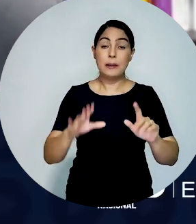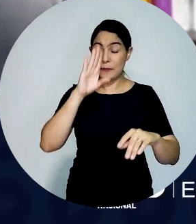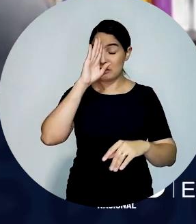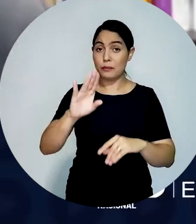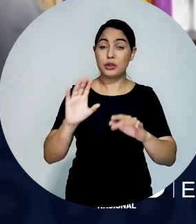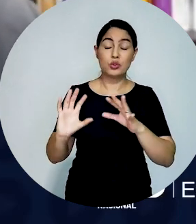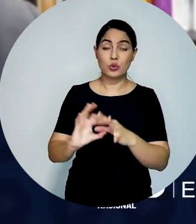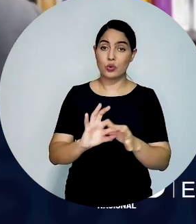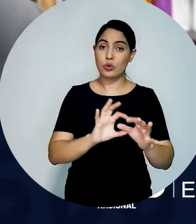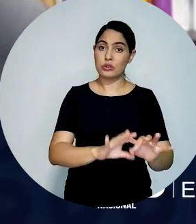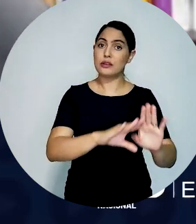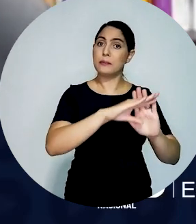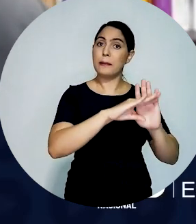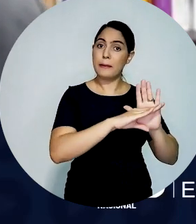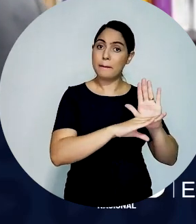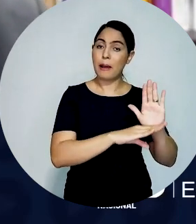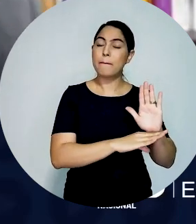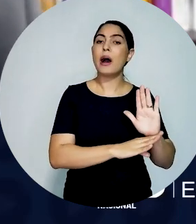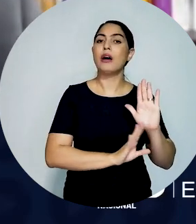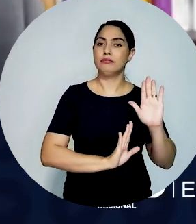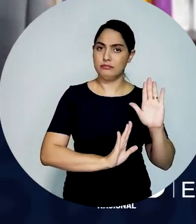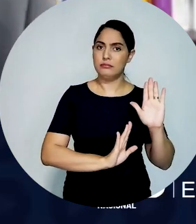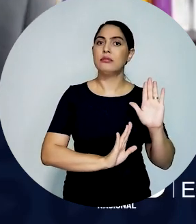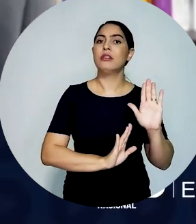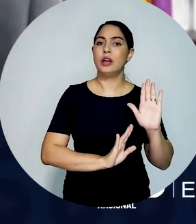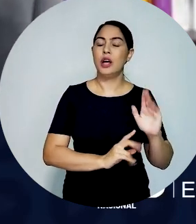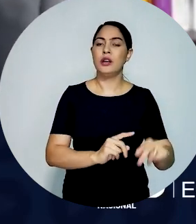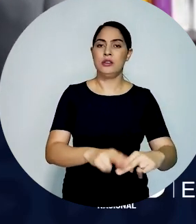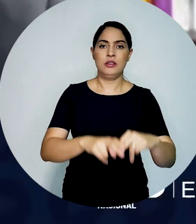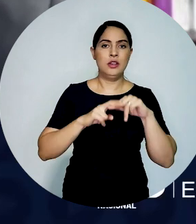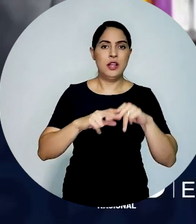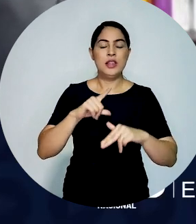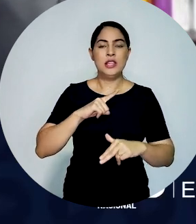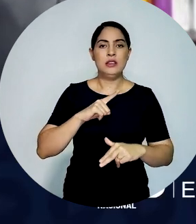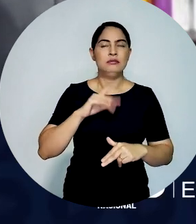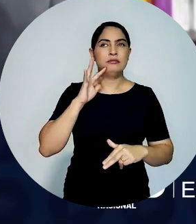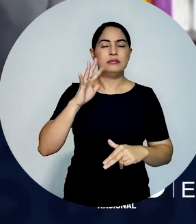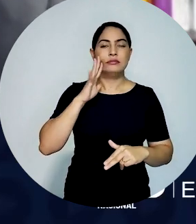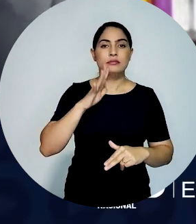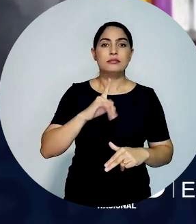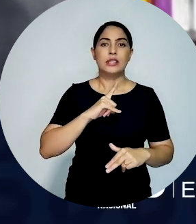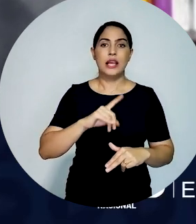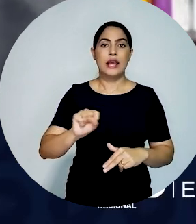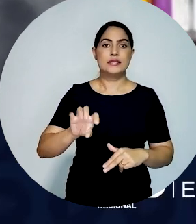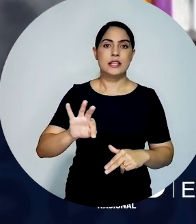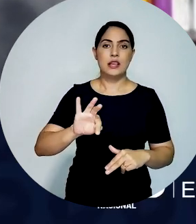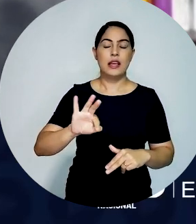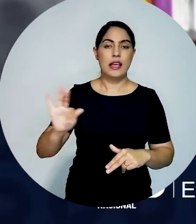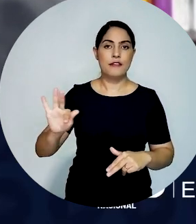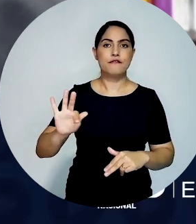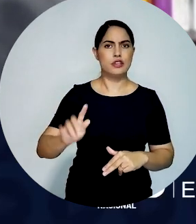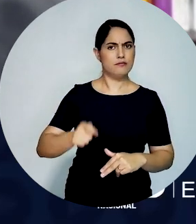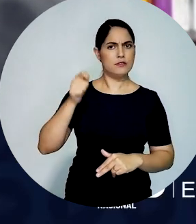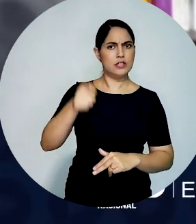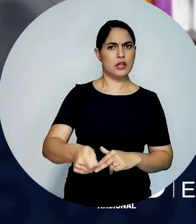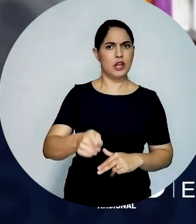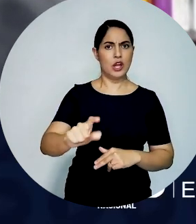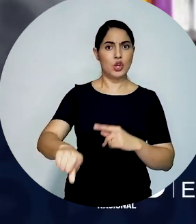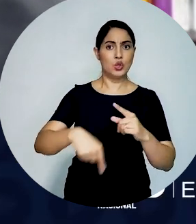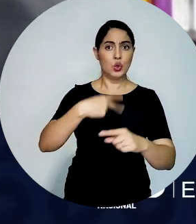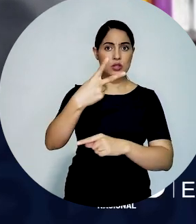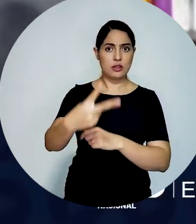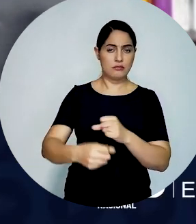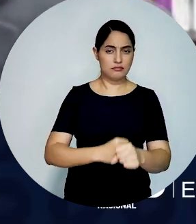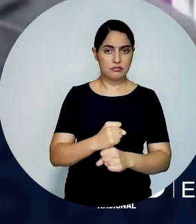de uma inconstitucionalidade, sobretudo naquela regra que prevê a rescisória, com o seu prazo sendo